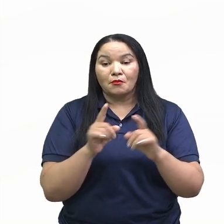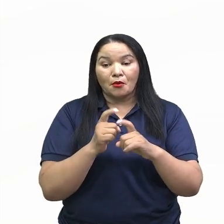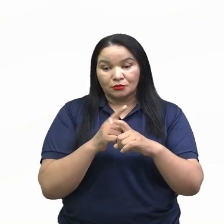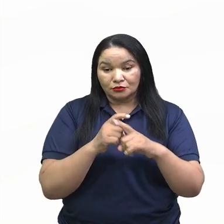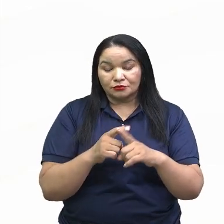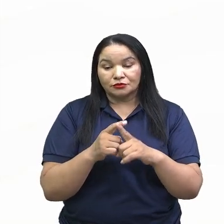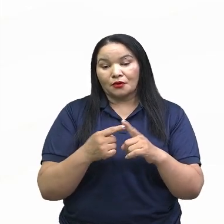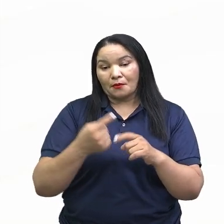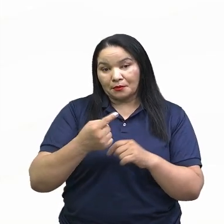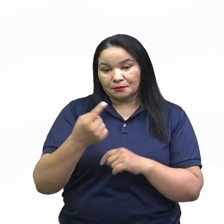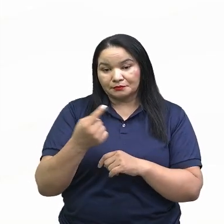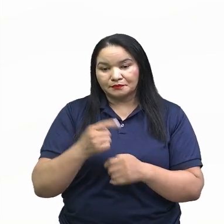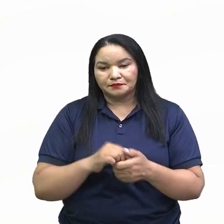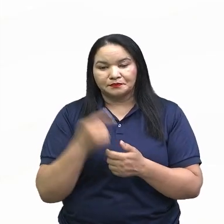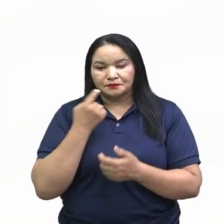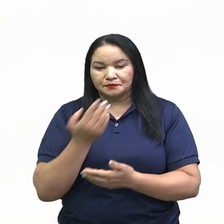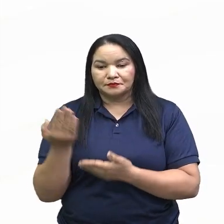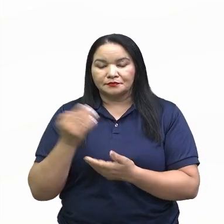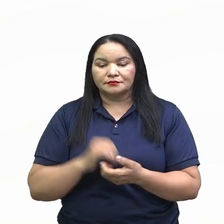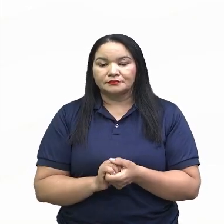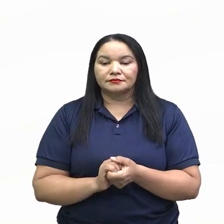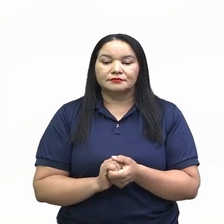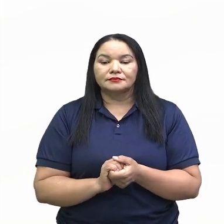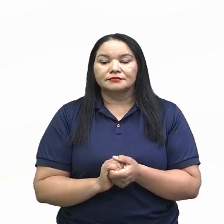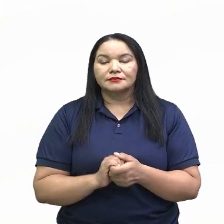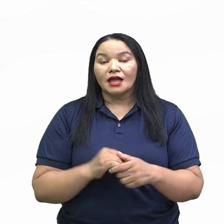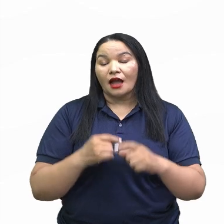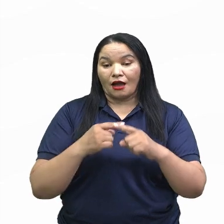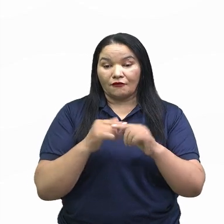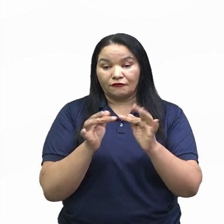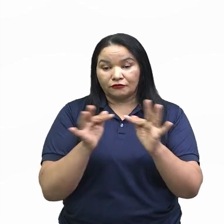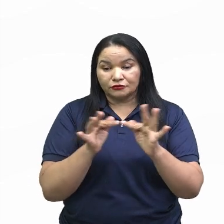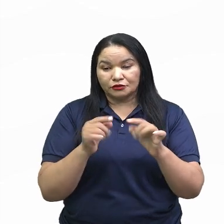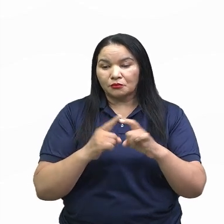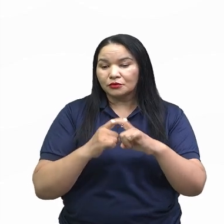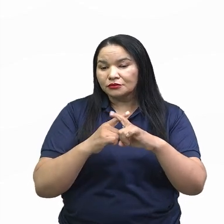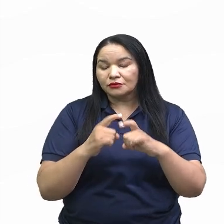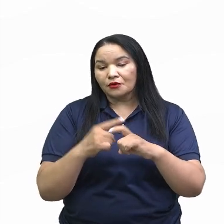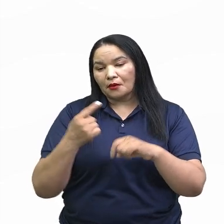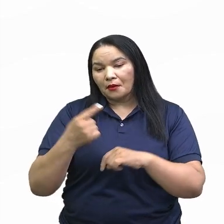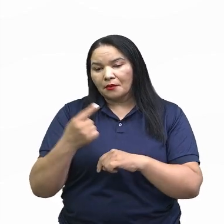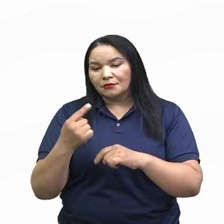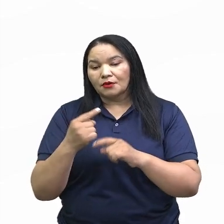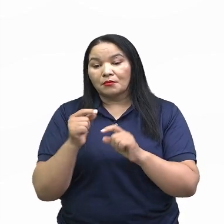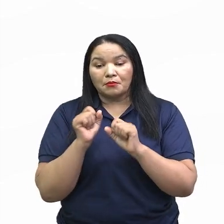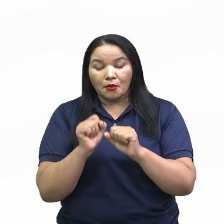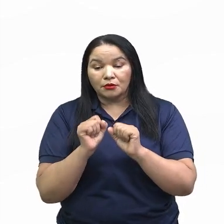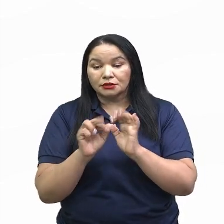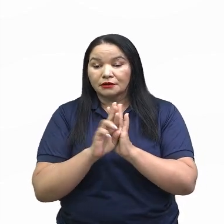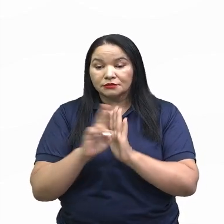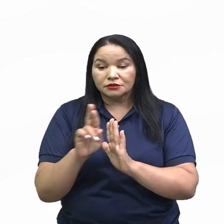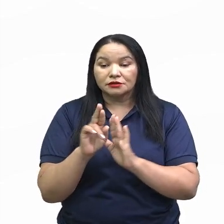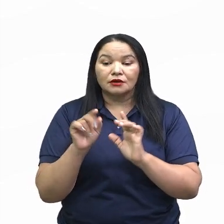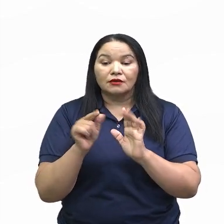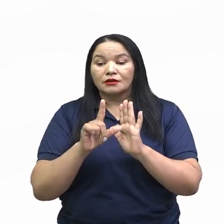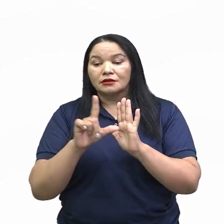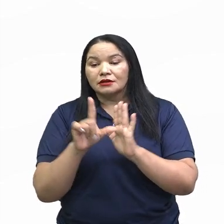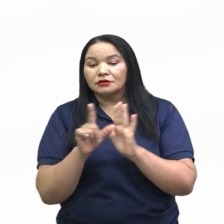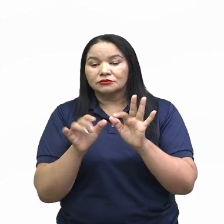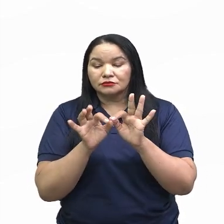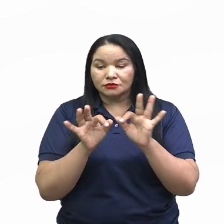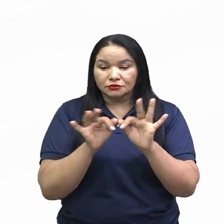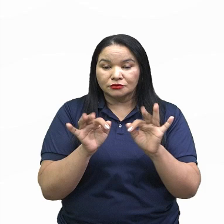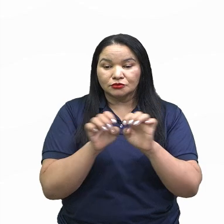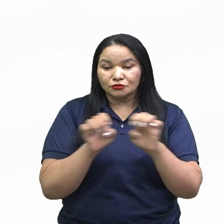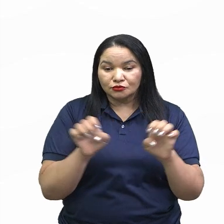conforme você vê aí na nossa tela. A função polinomial de primeiro grau, pode ser representada por sua lei de formação,